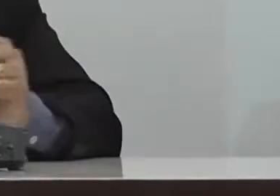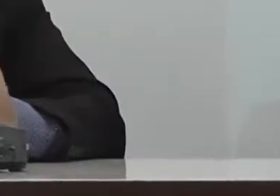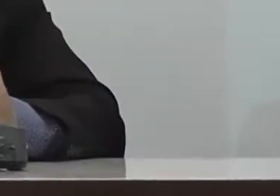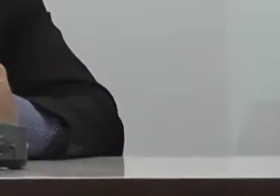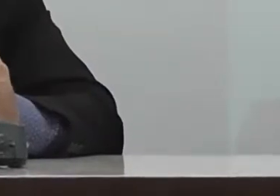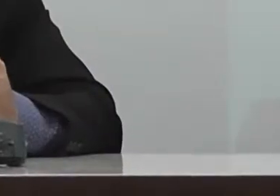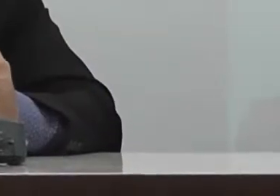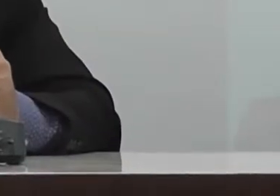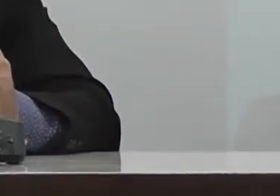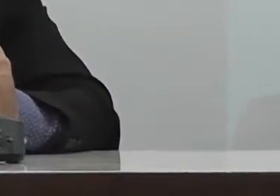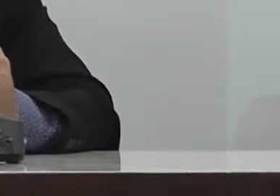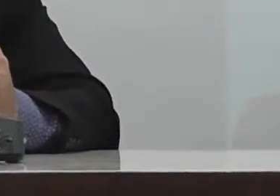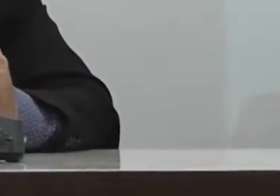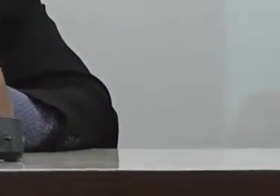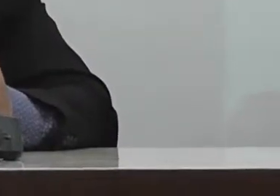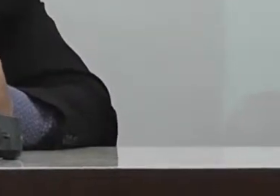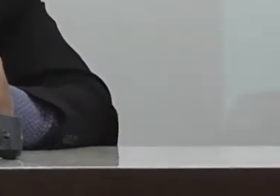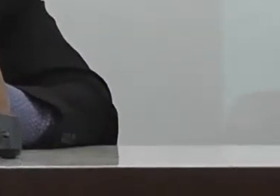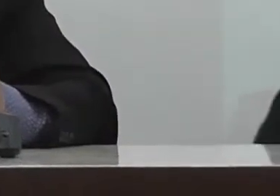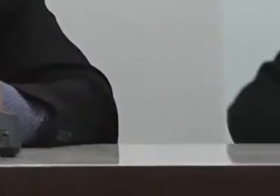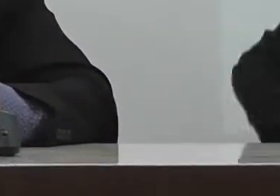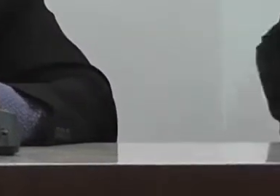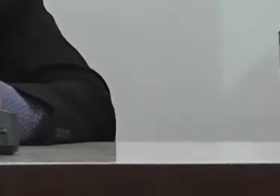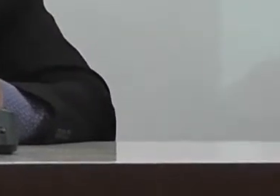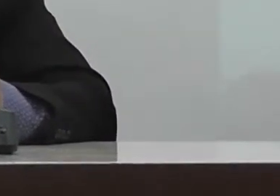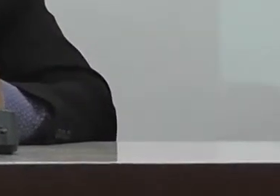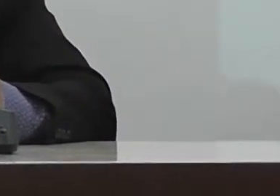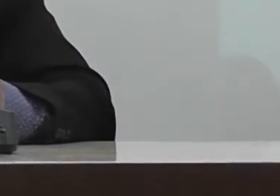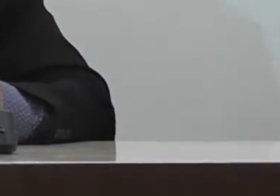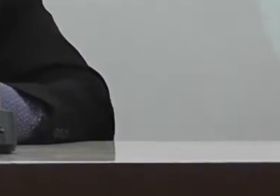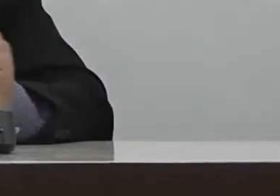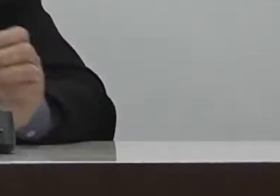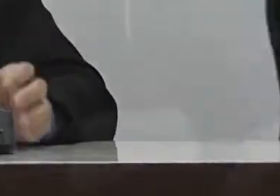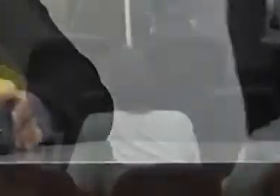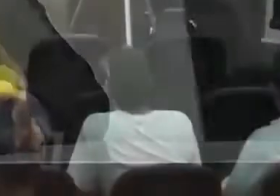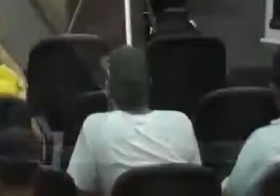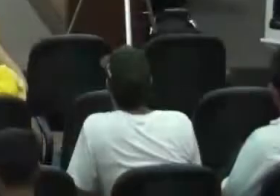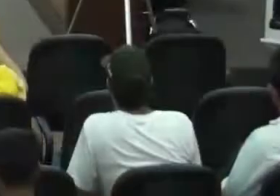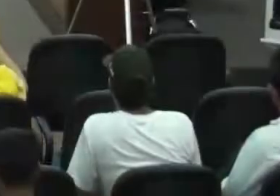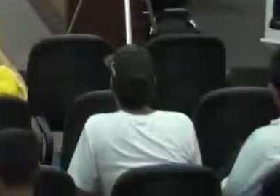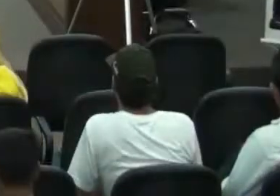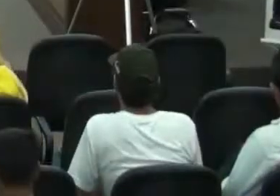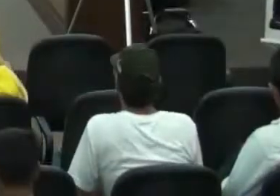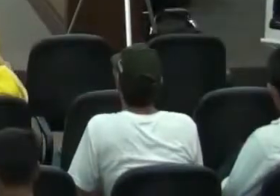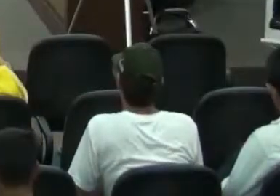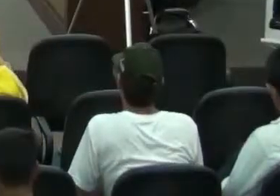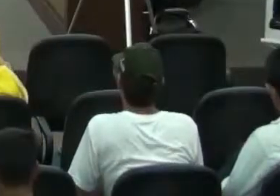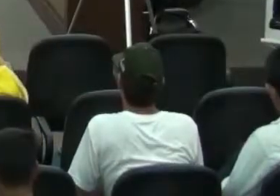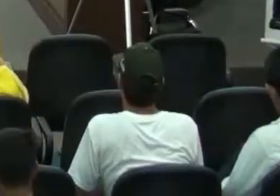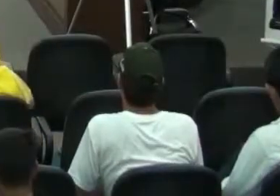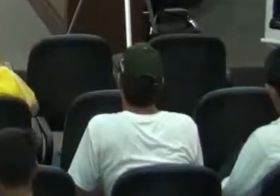representatividade, representando nós aqui da Câmara de Vereadores lá nessa reunião. Muito obrigado, vereador.